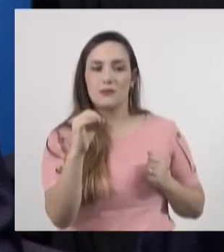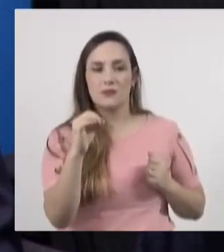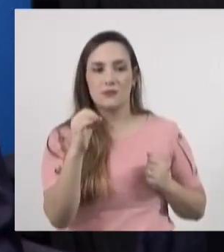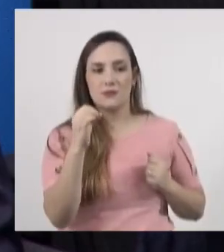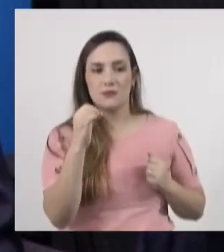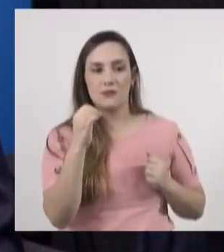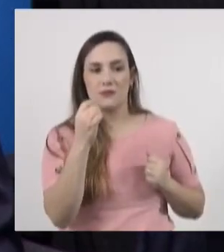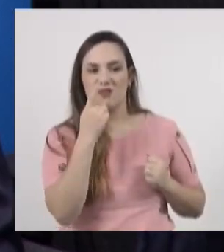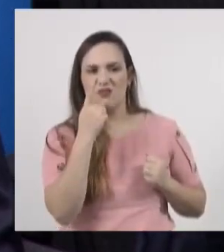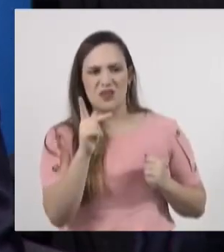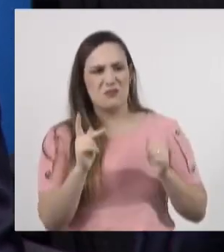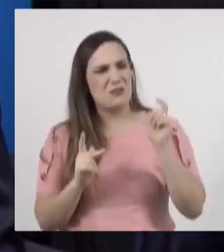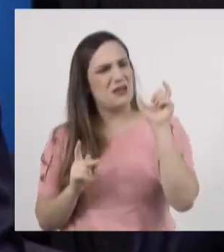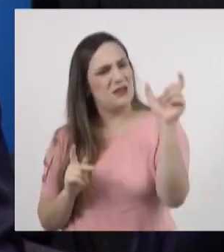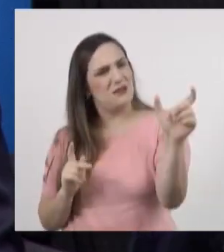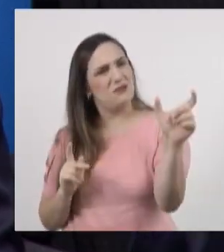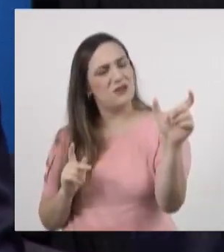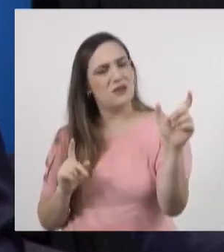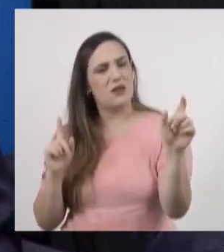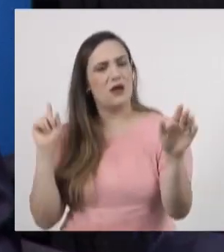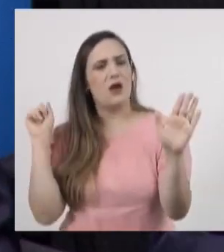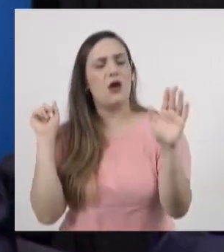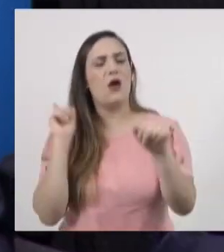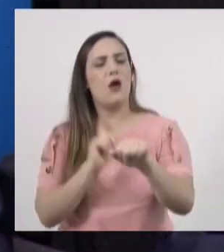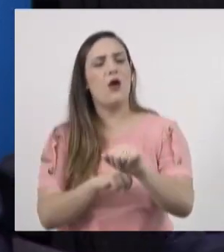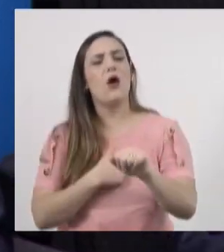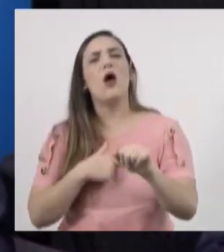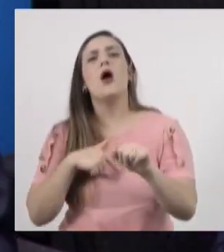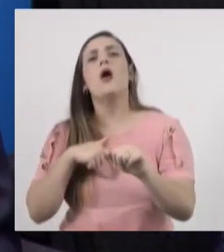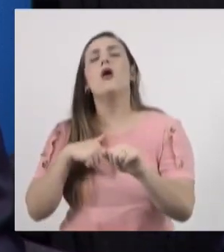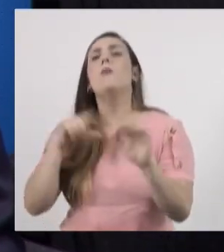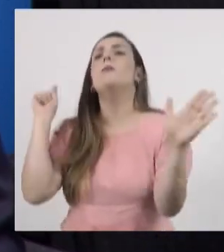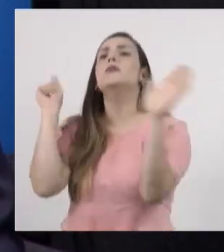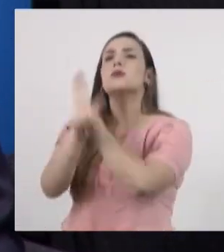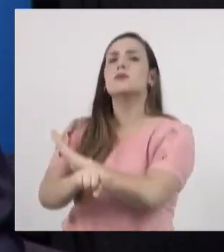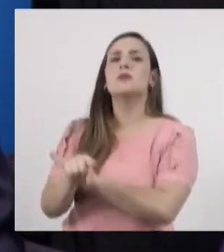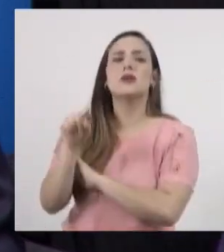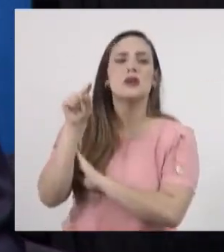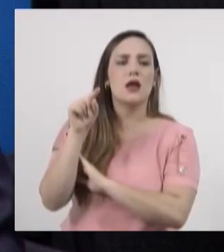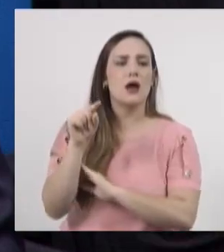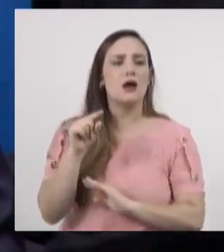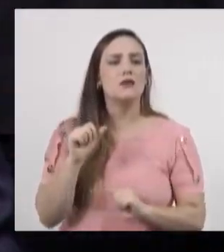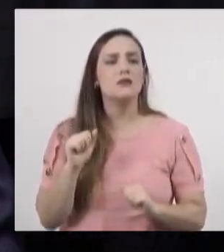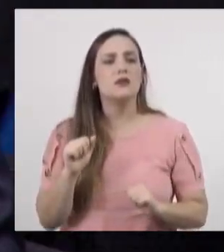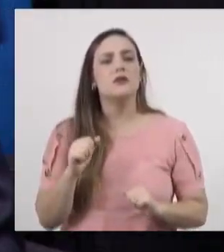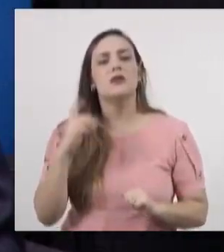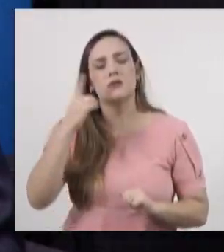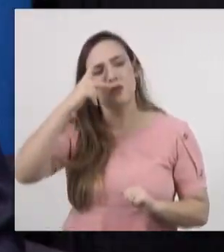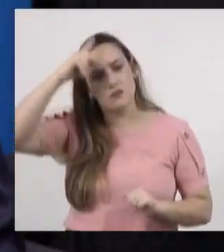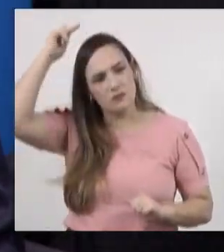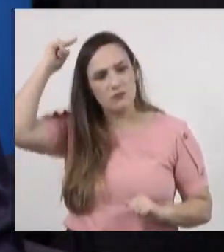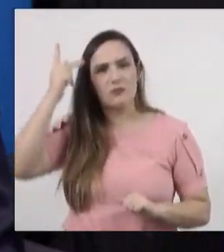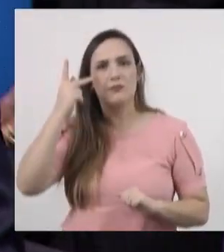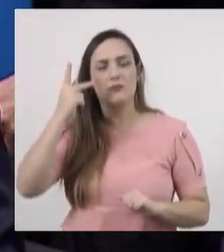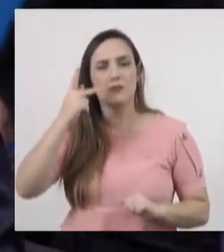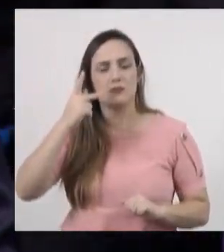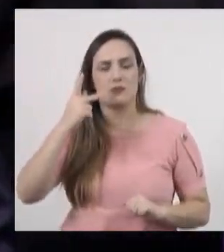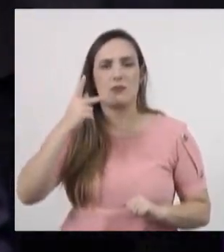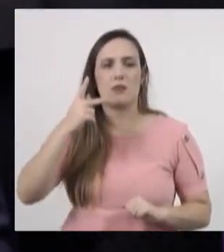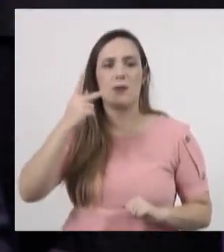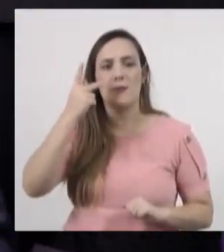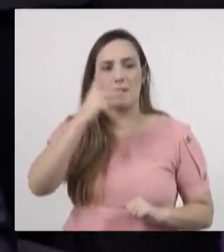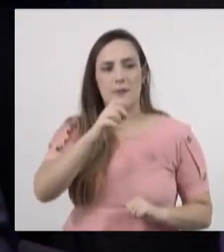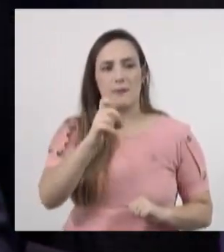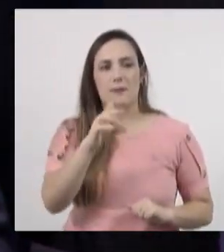que ele falou aqui, quando nós questionamos ele, se o Mato Grosso do Sul, o deputado Pedro, inclusive, o questionou, se nós, dentro de uma lógica